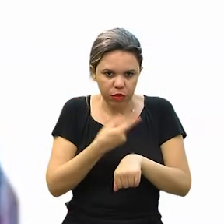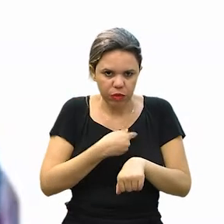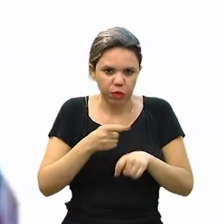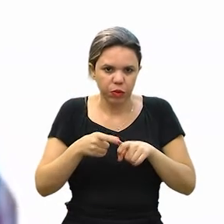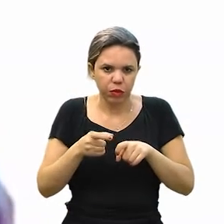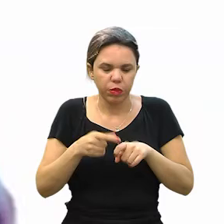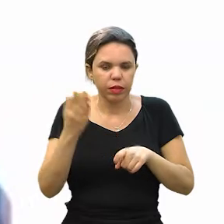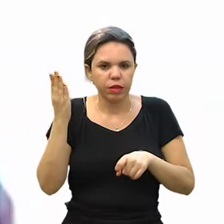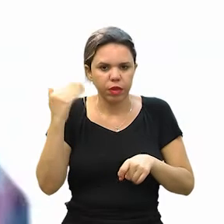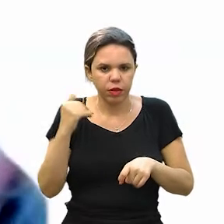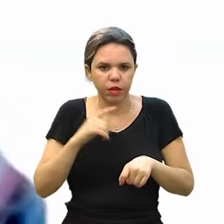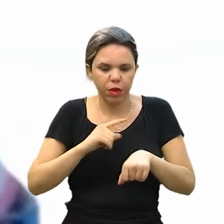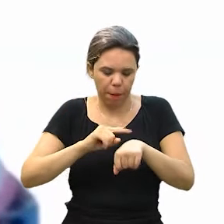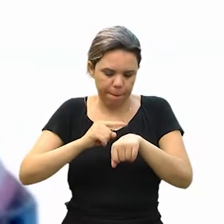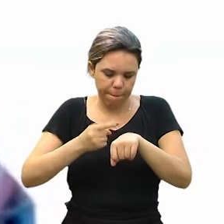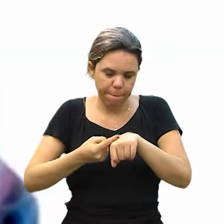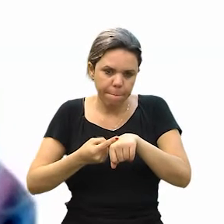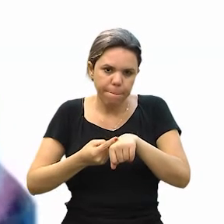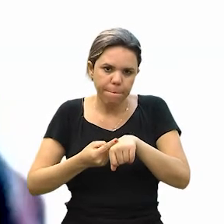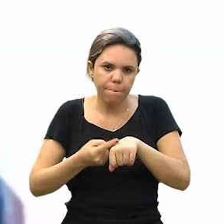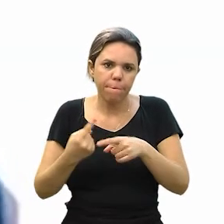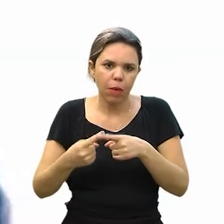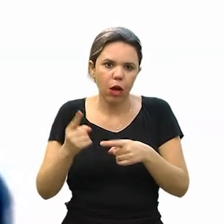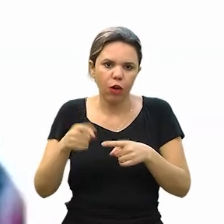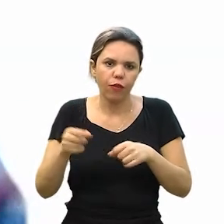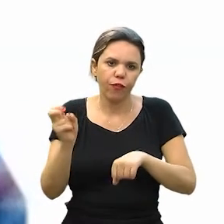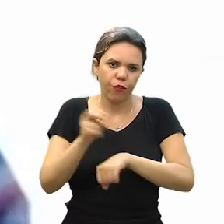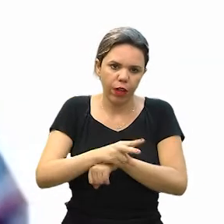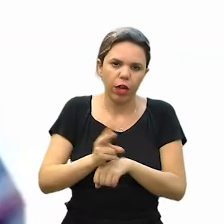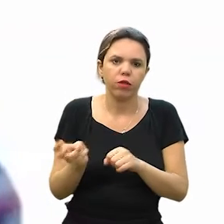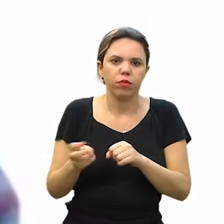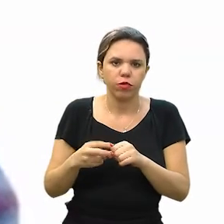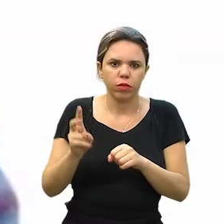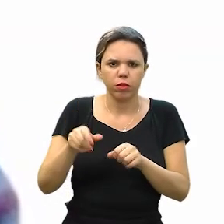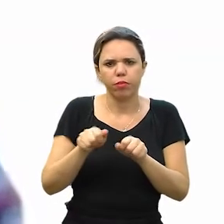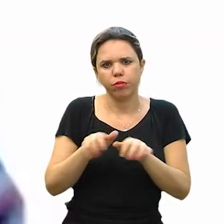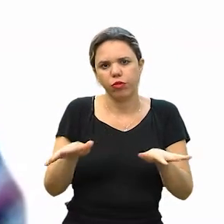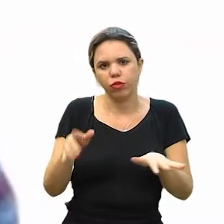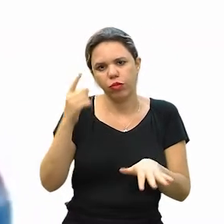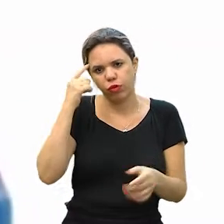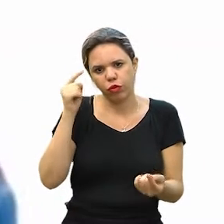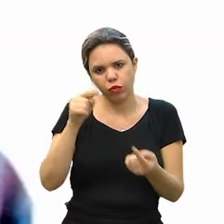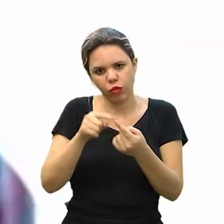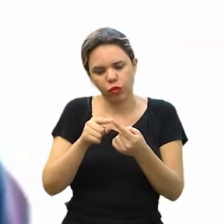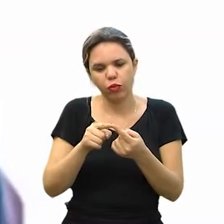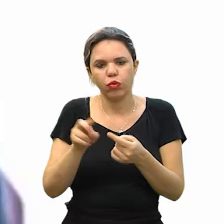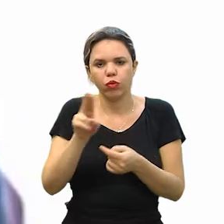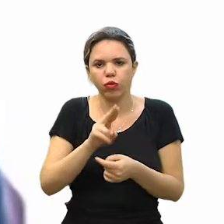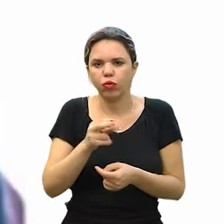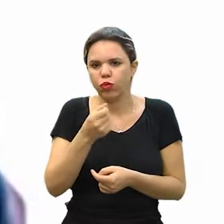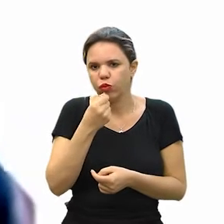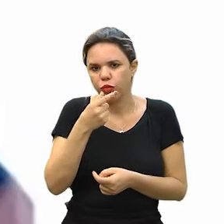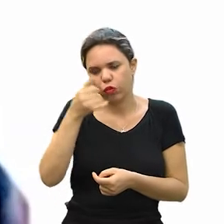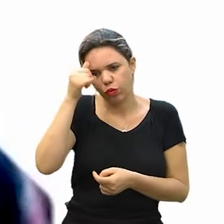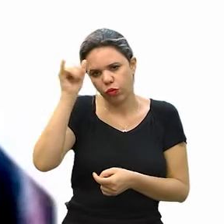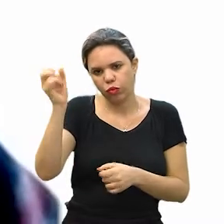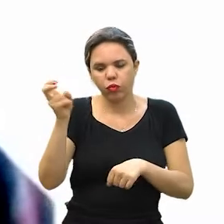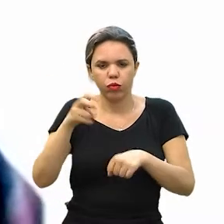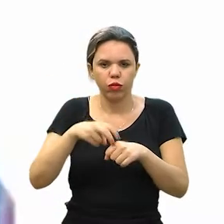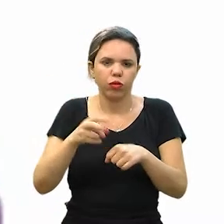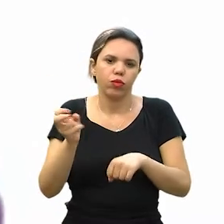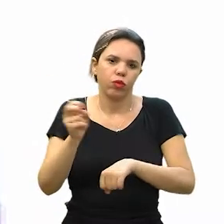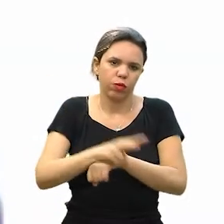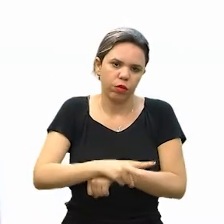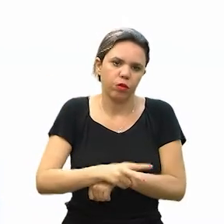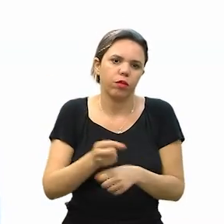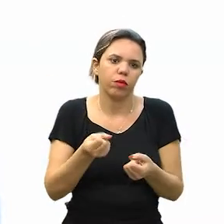Nós médicos sabemos que quando tem bolha na pele, é porque o vírus está se multiplicando. Então, a ideia é usar o antiviral para frear